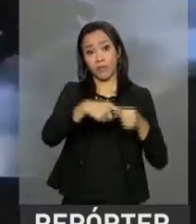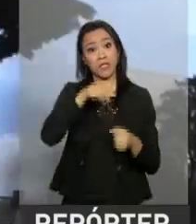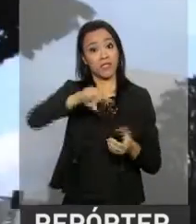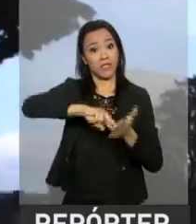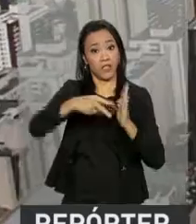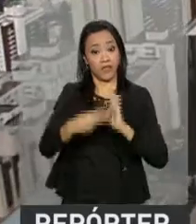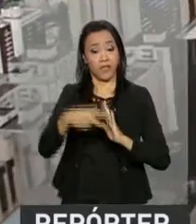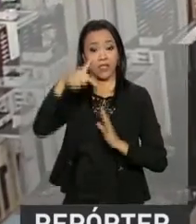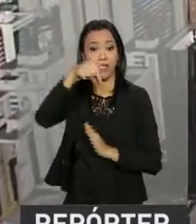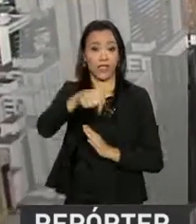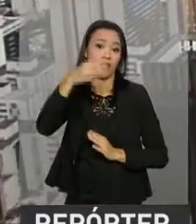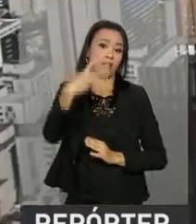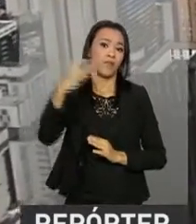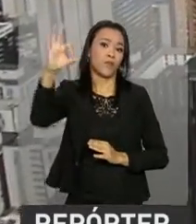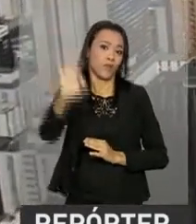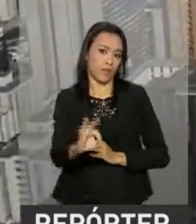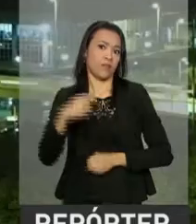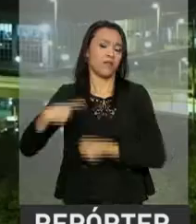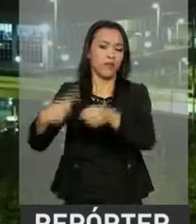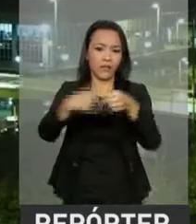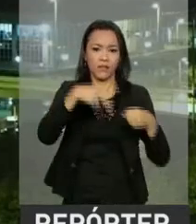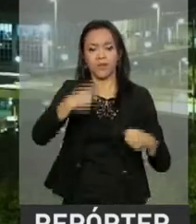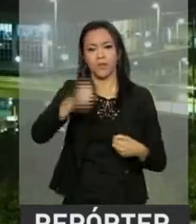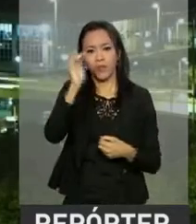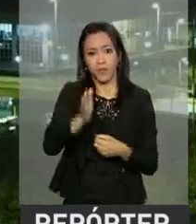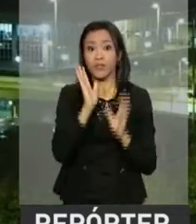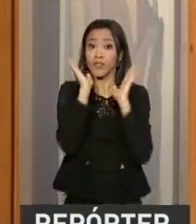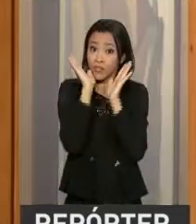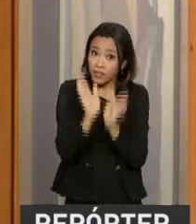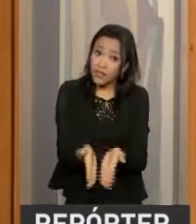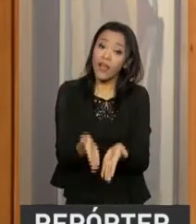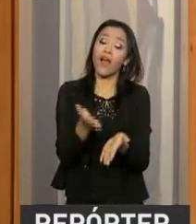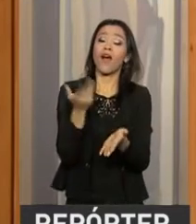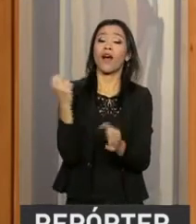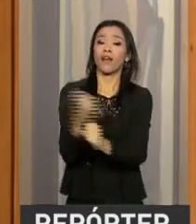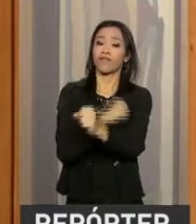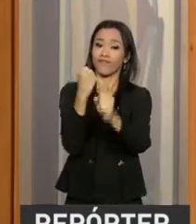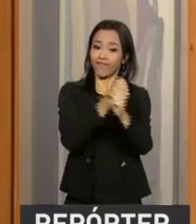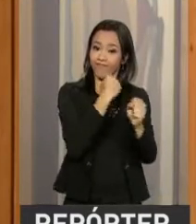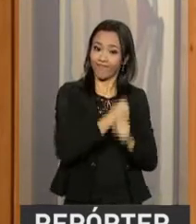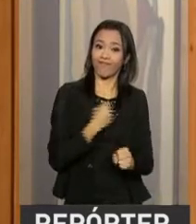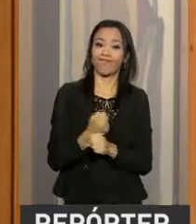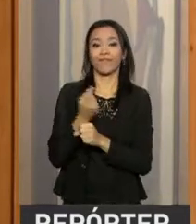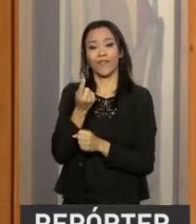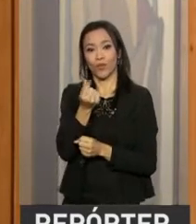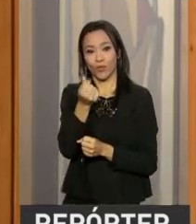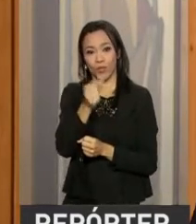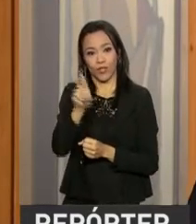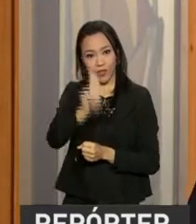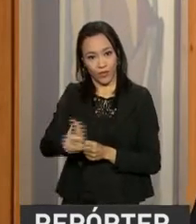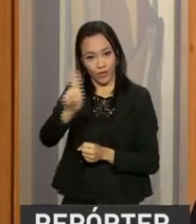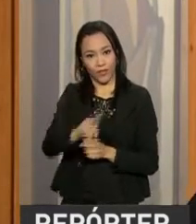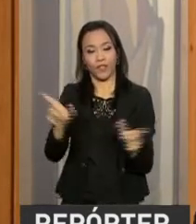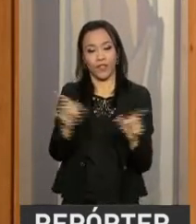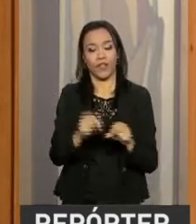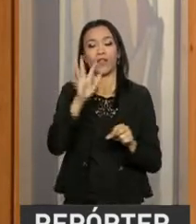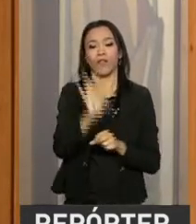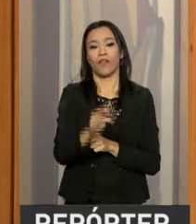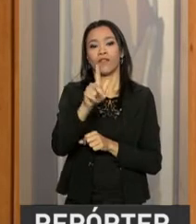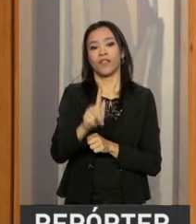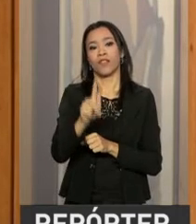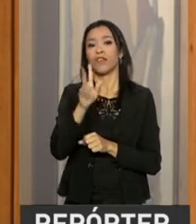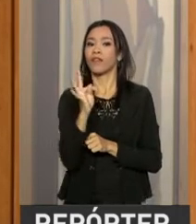a 73 por cento dos Municípios brasileiros já tiveram obras financiadas pelo recursos do FGTS